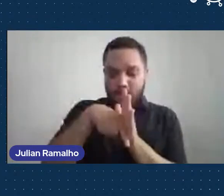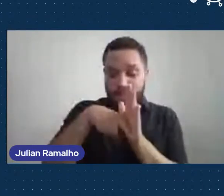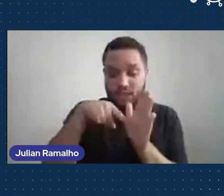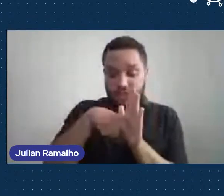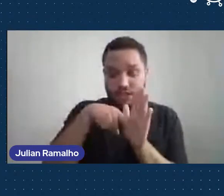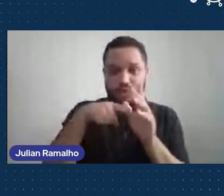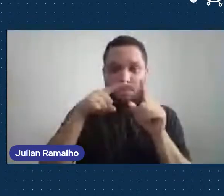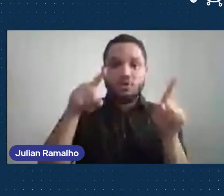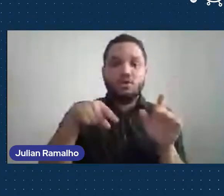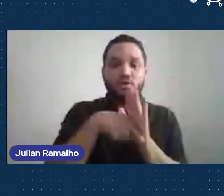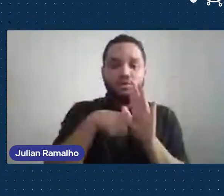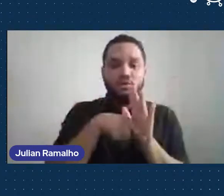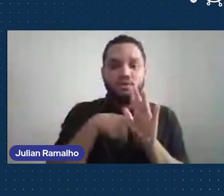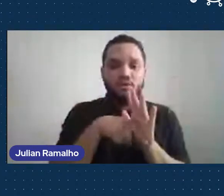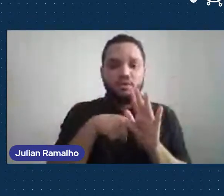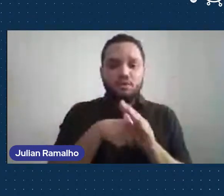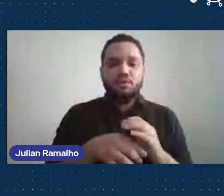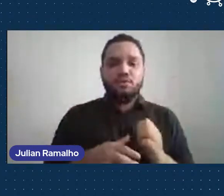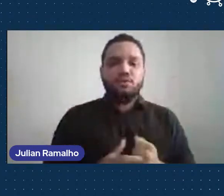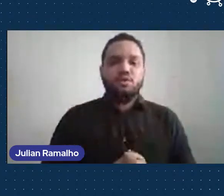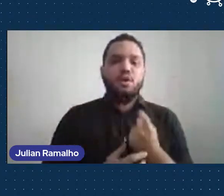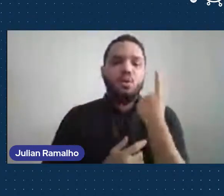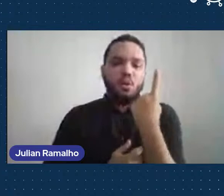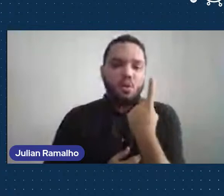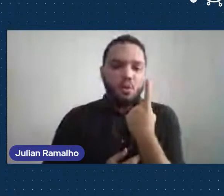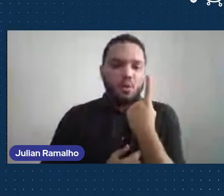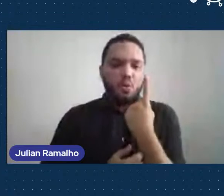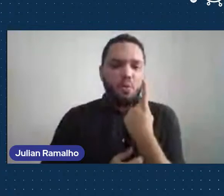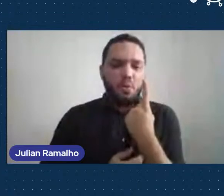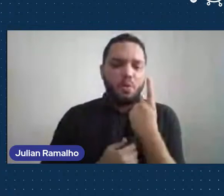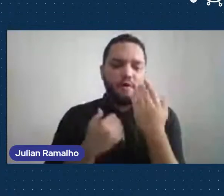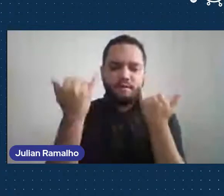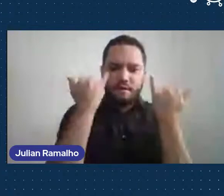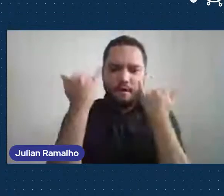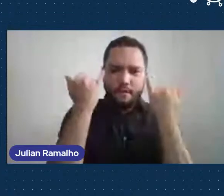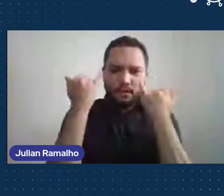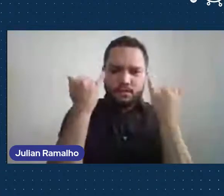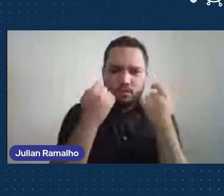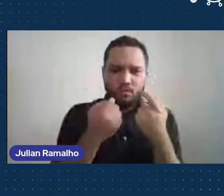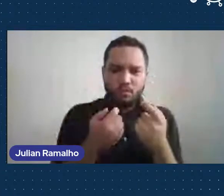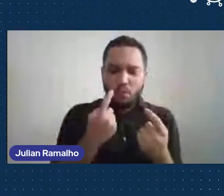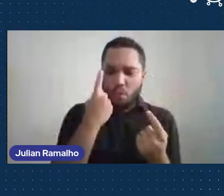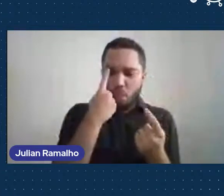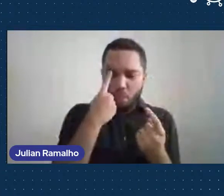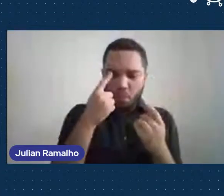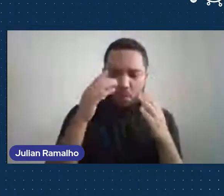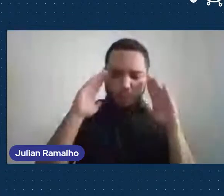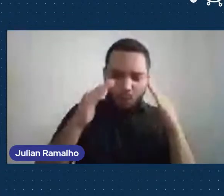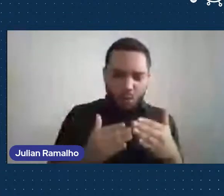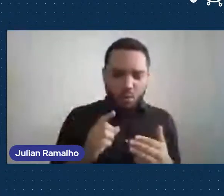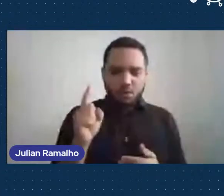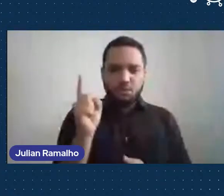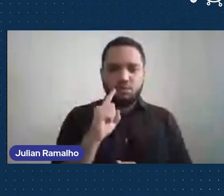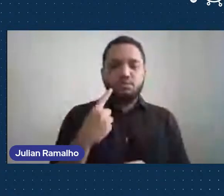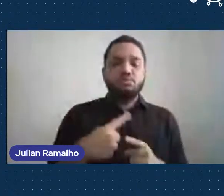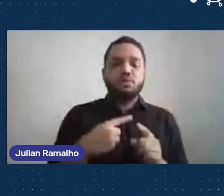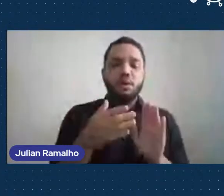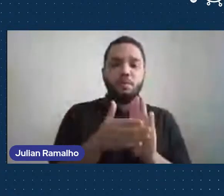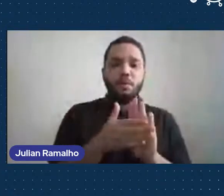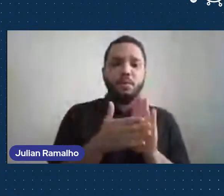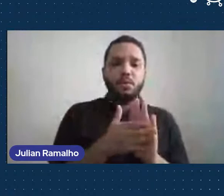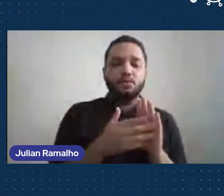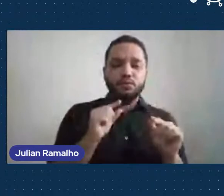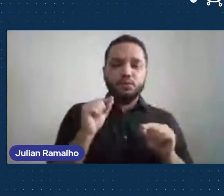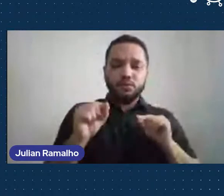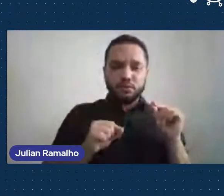preso, amarrado a uma determinada sequência de informações, porque a proposta é essa, né?